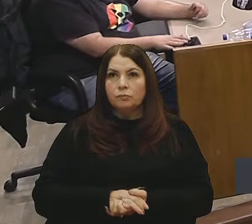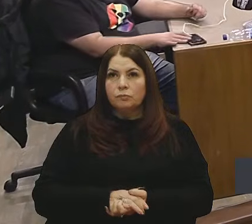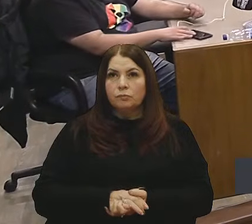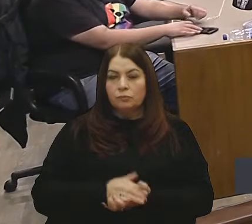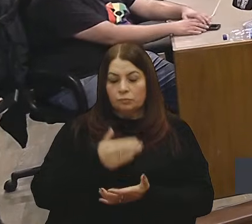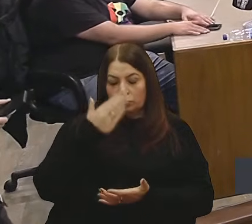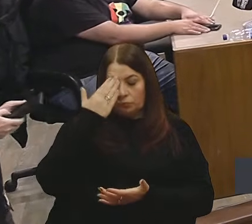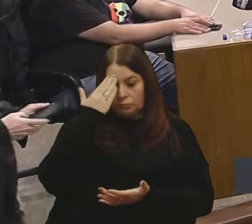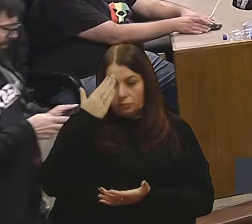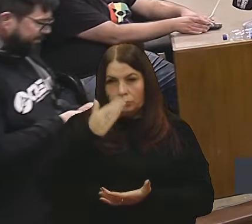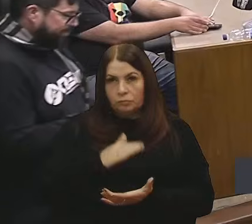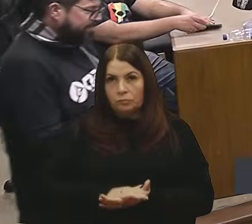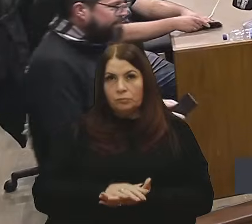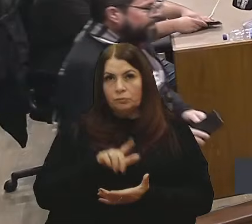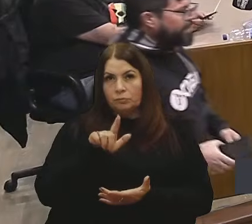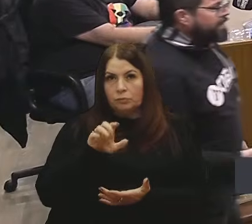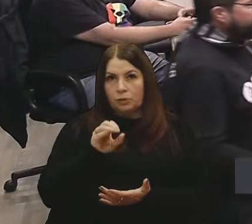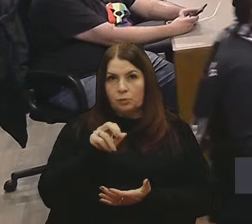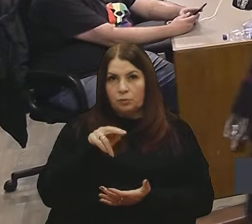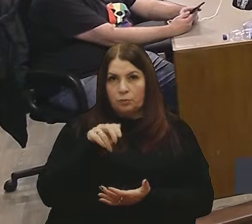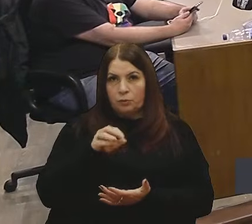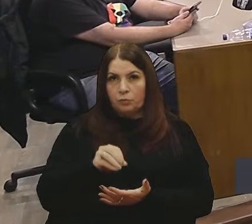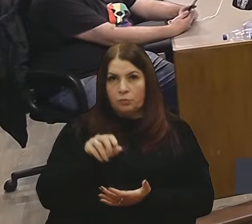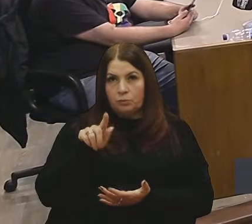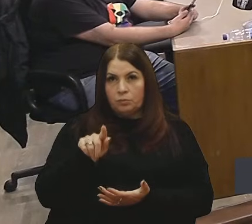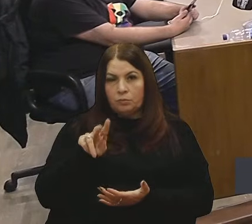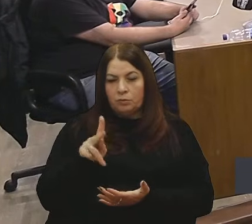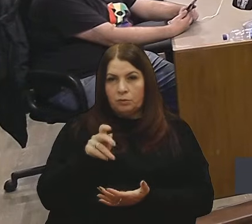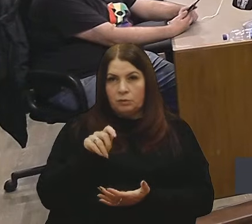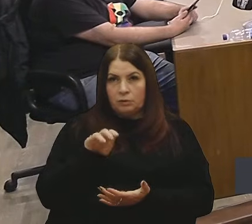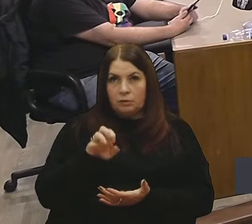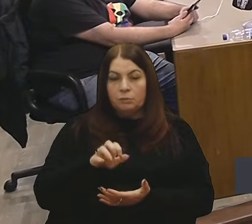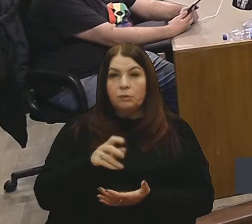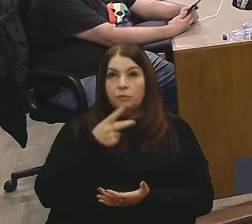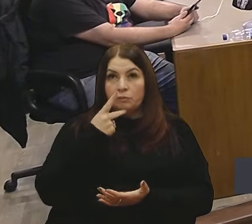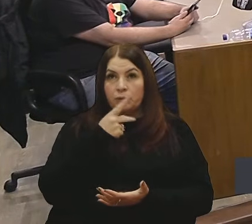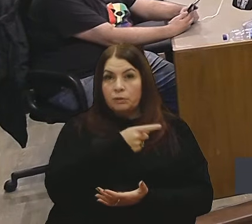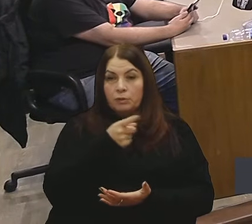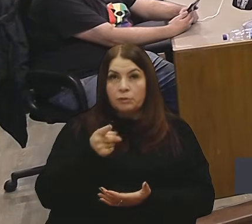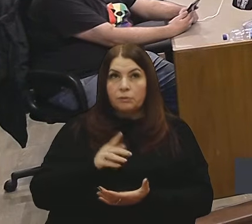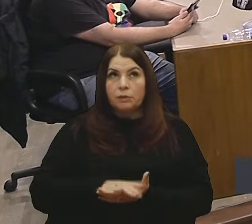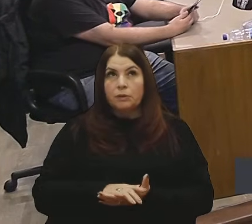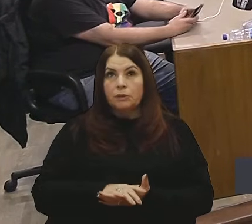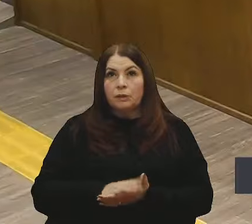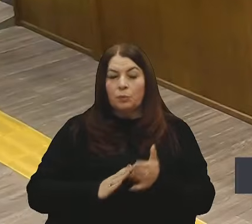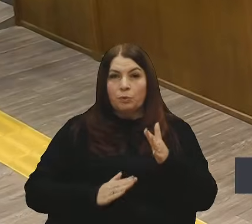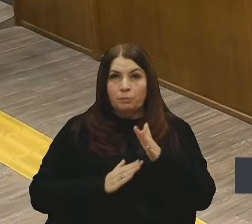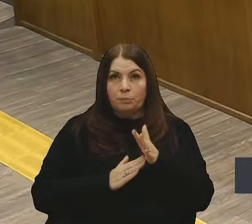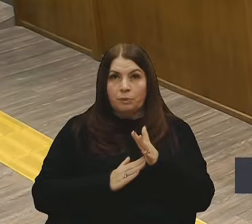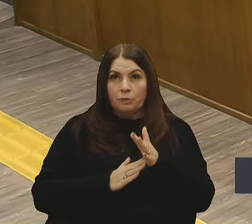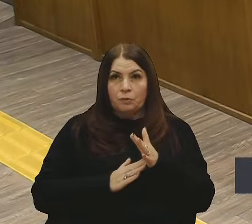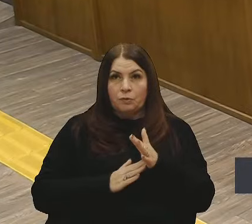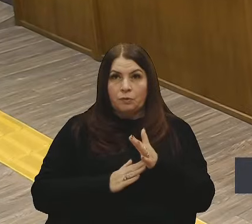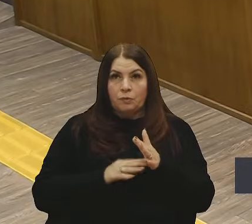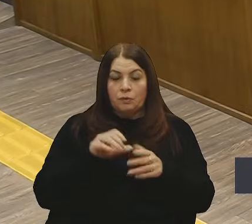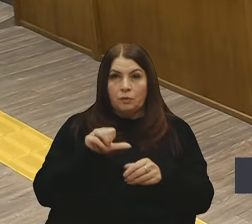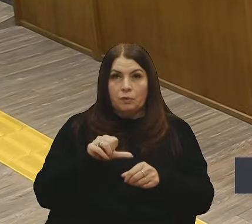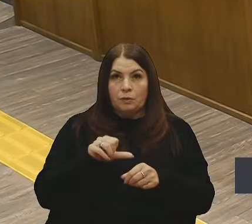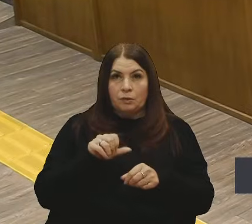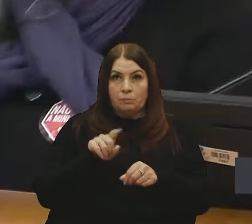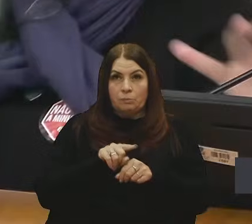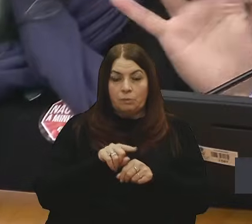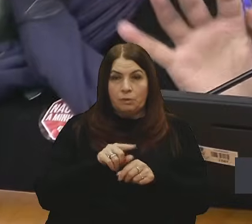Obrigado, Leonardo, Guilherme, com a palavra. Eu só quero dizer aos presentes, nós temos um limite das 9 horas em função